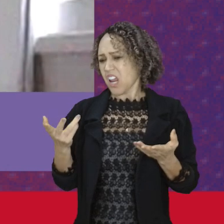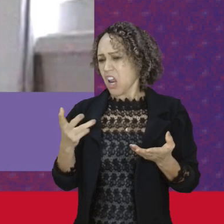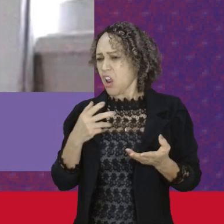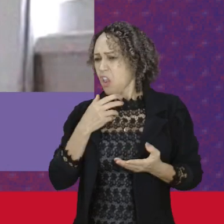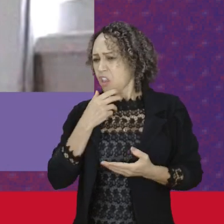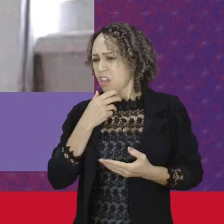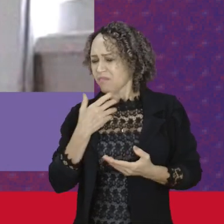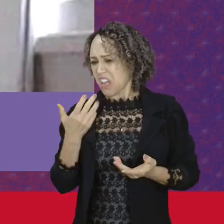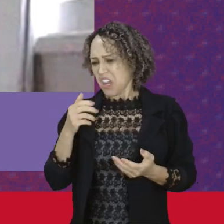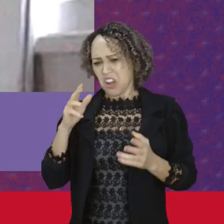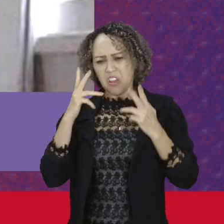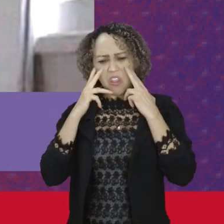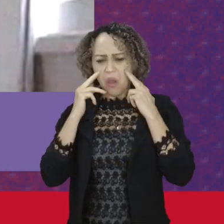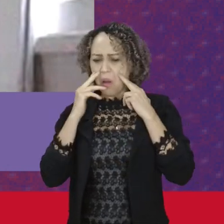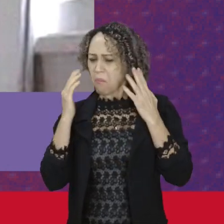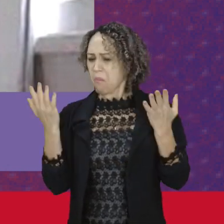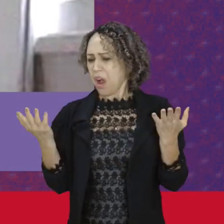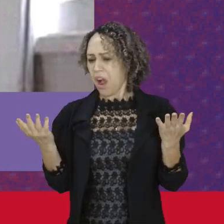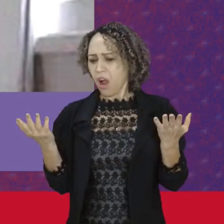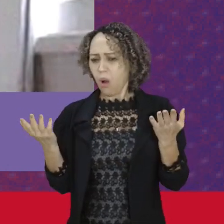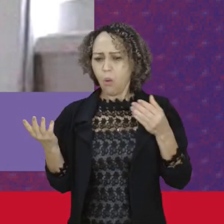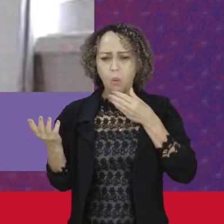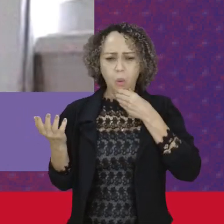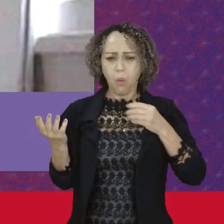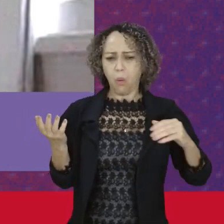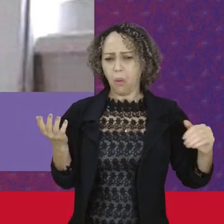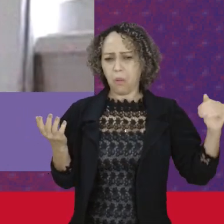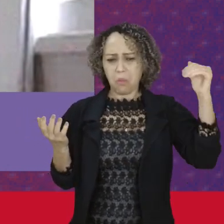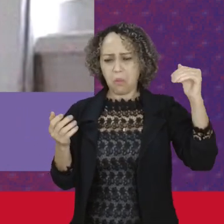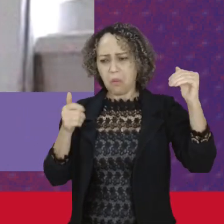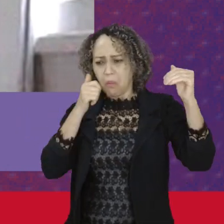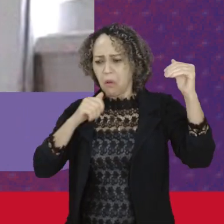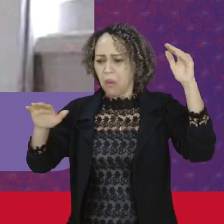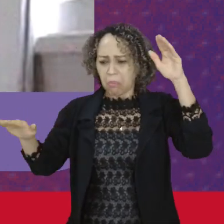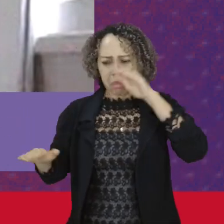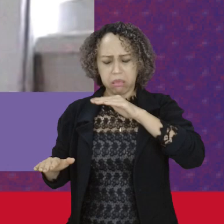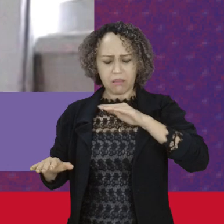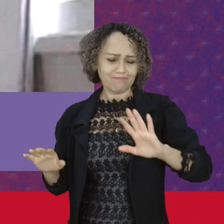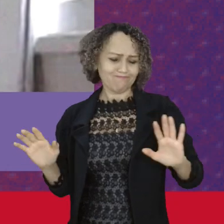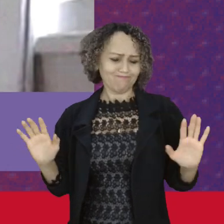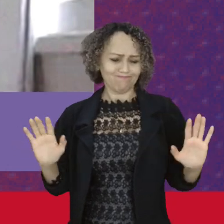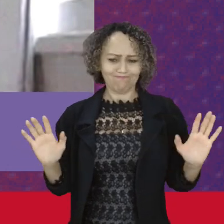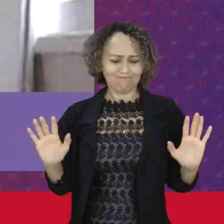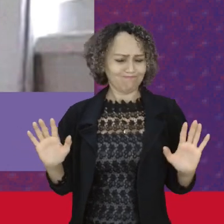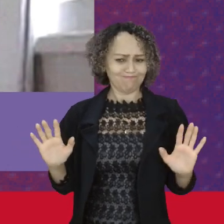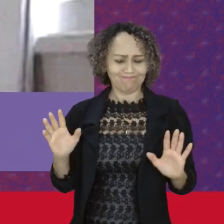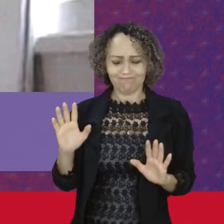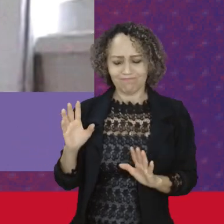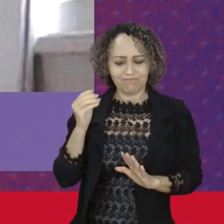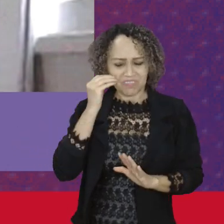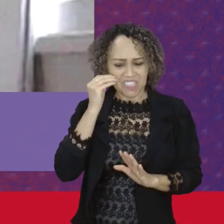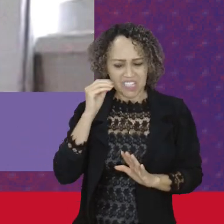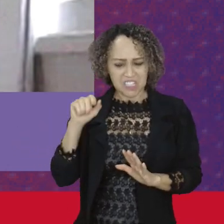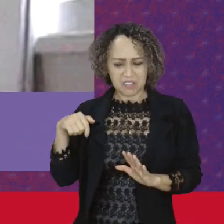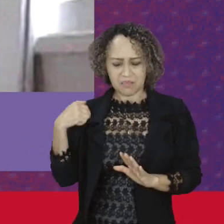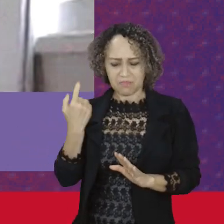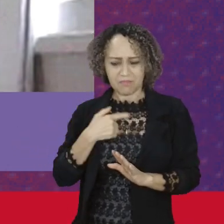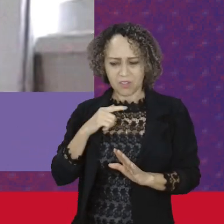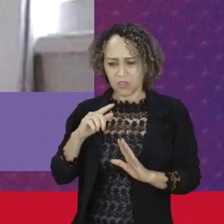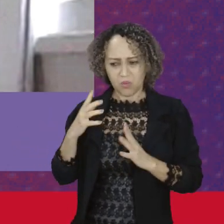e tem tudo a ver com participação política também, né? A gente romper com